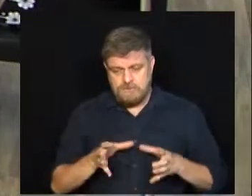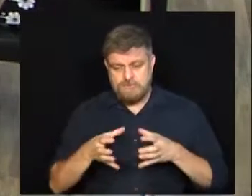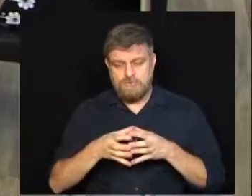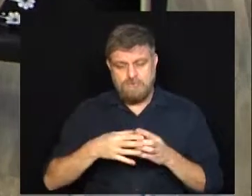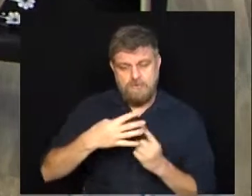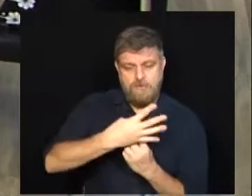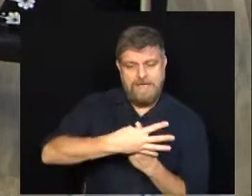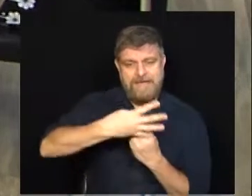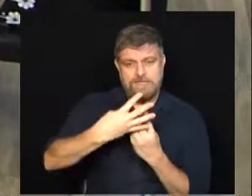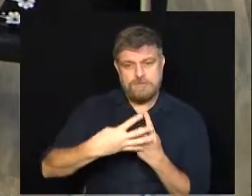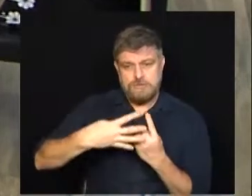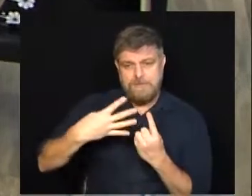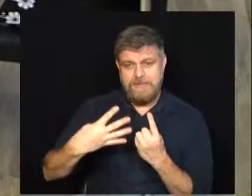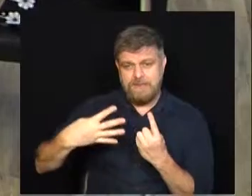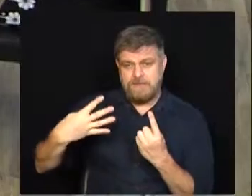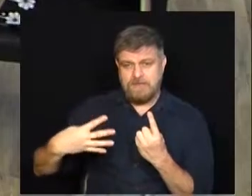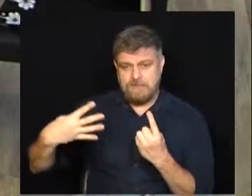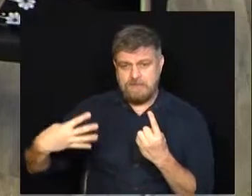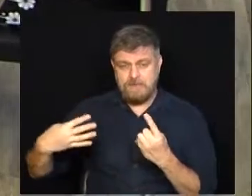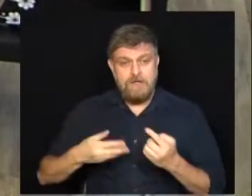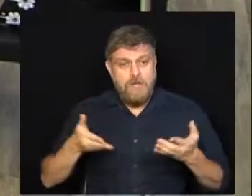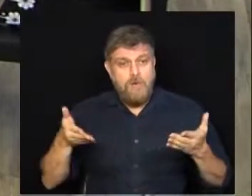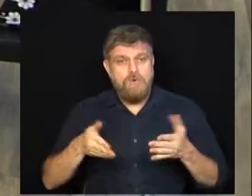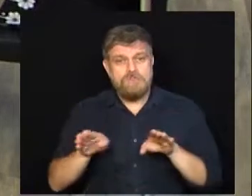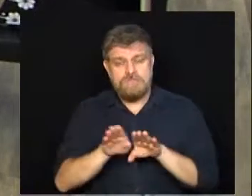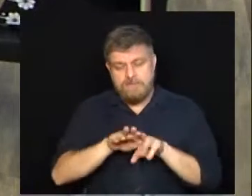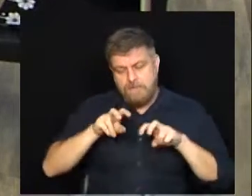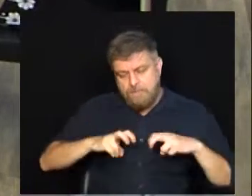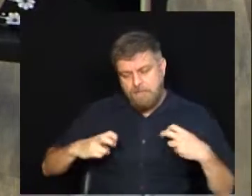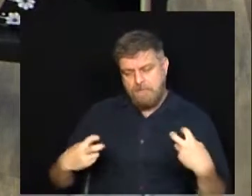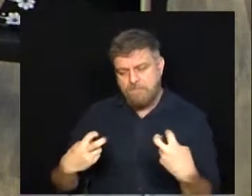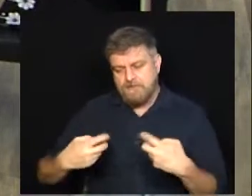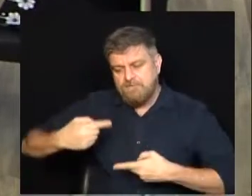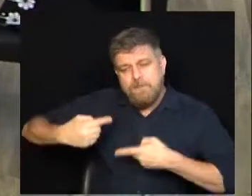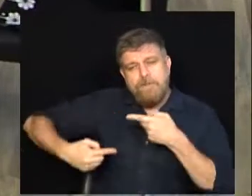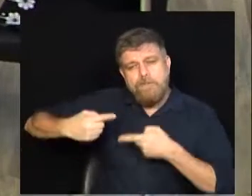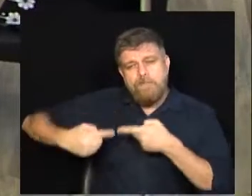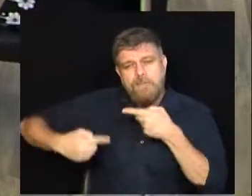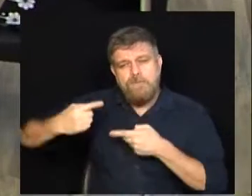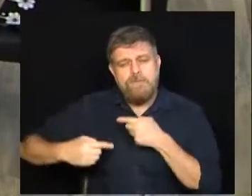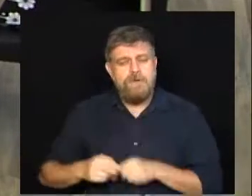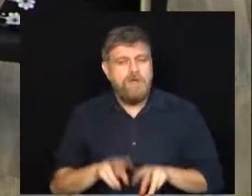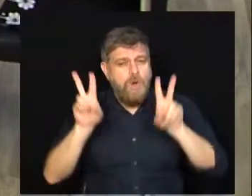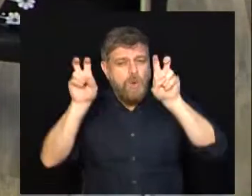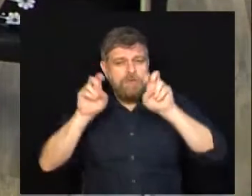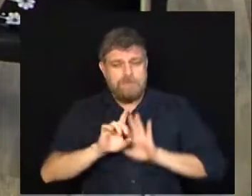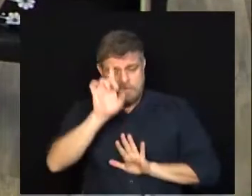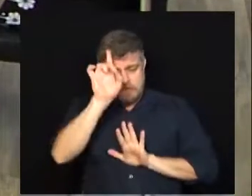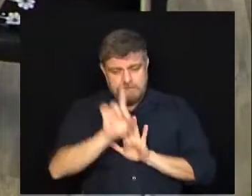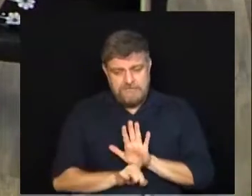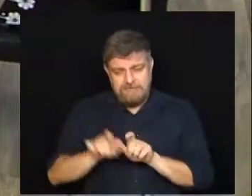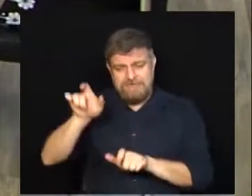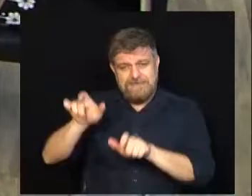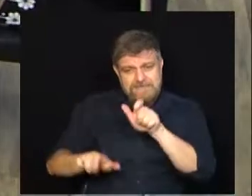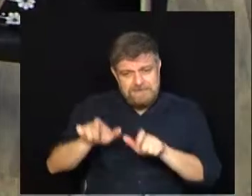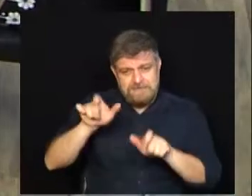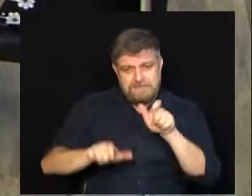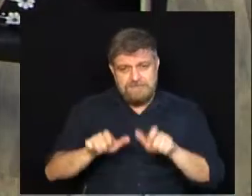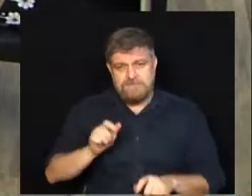LGBTQI+, que hoje também vai fazer essa roda de debate sobre os direitos das pessoas